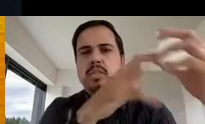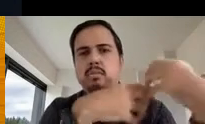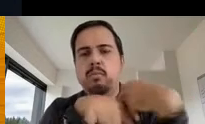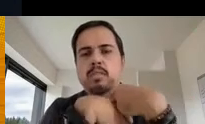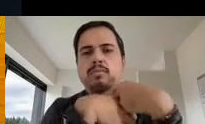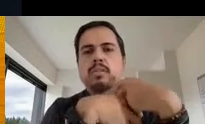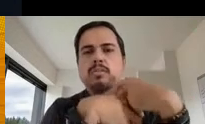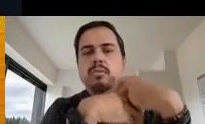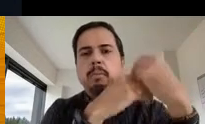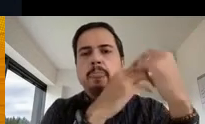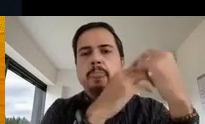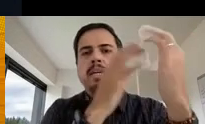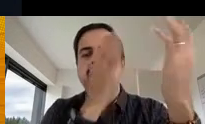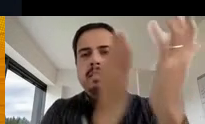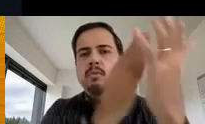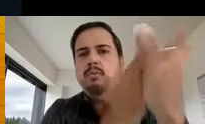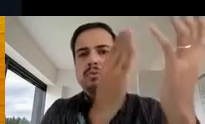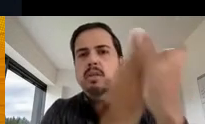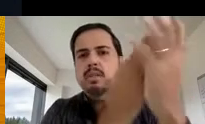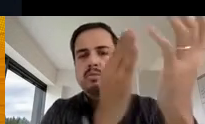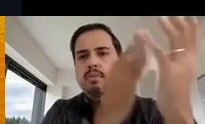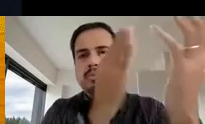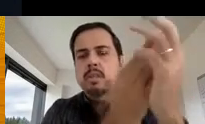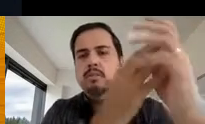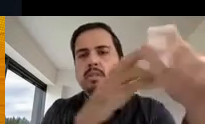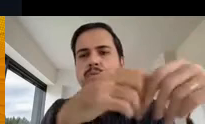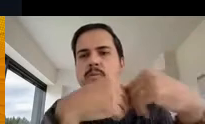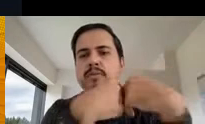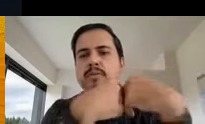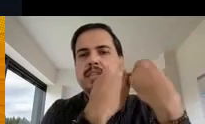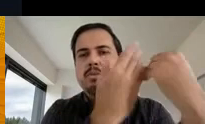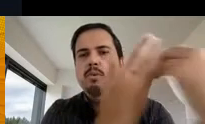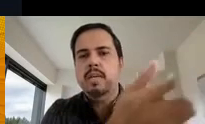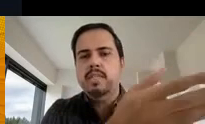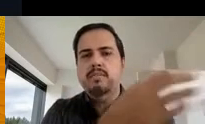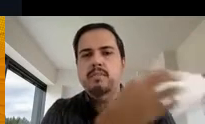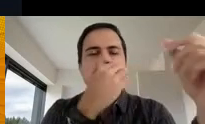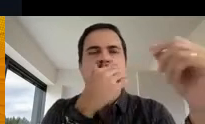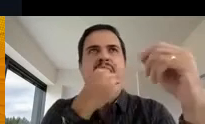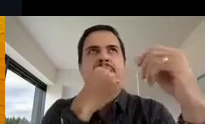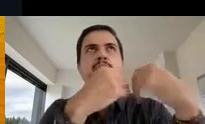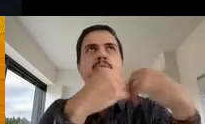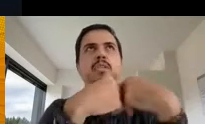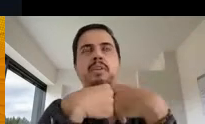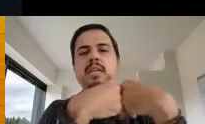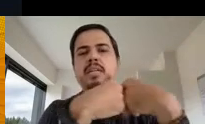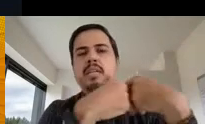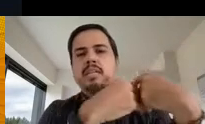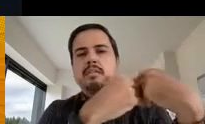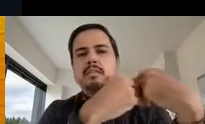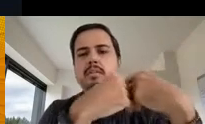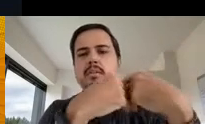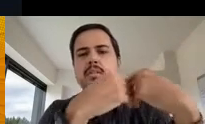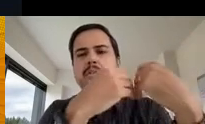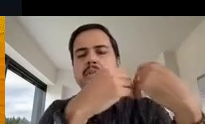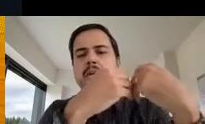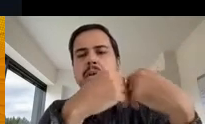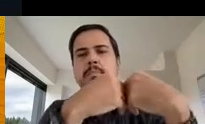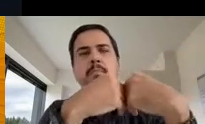transformação digital, vocês como indivíduos estão no fluxo da transformação digital, vocês não têm uma finalidade lucrativa, vocês não têm uma